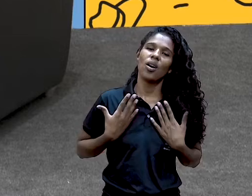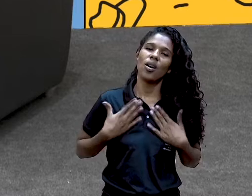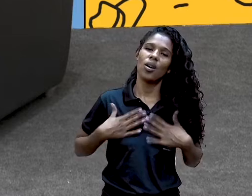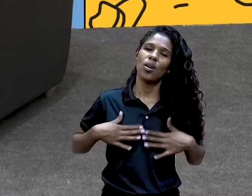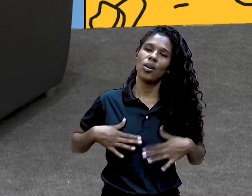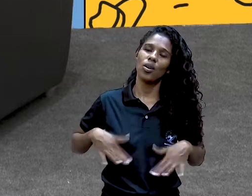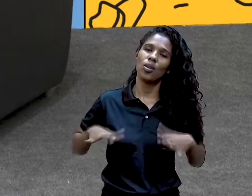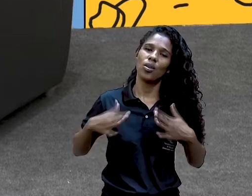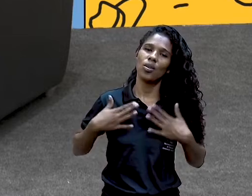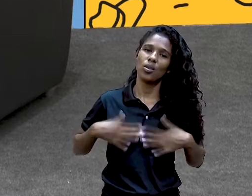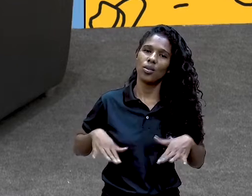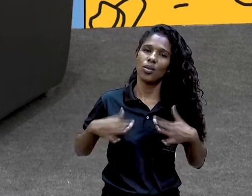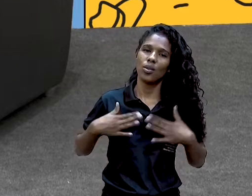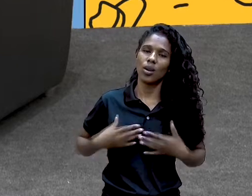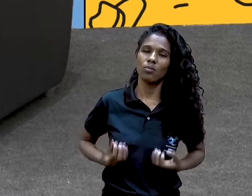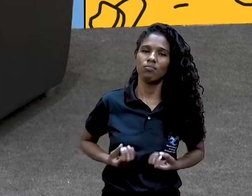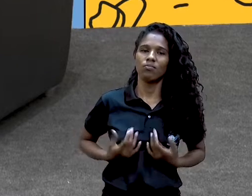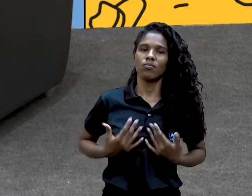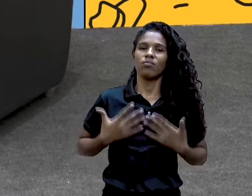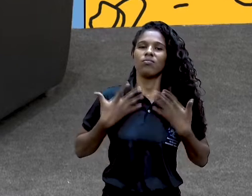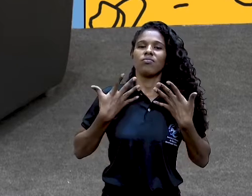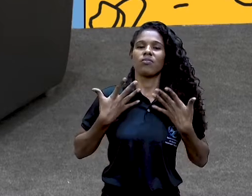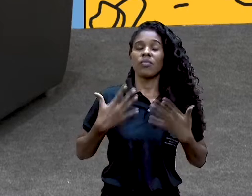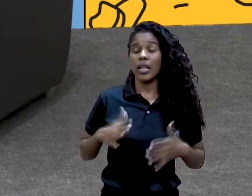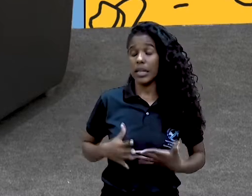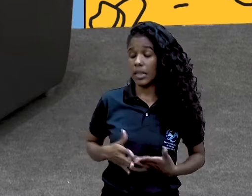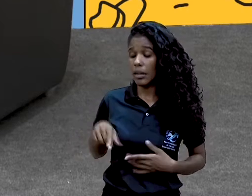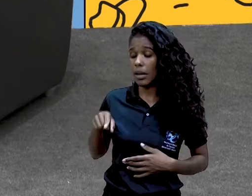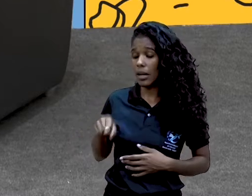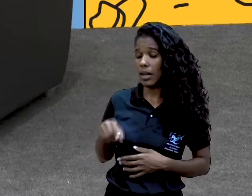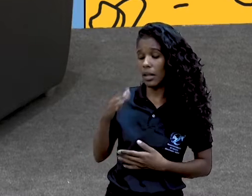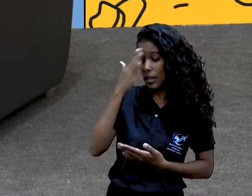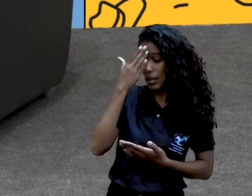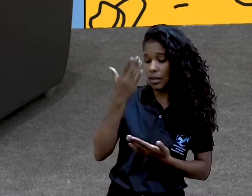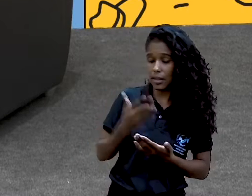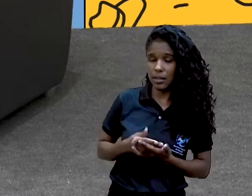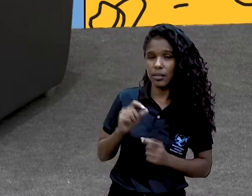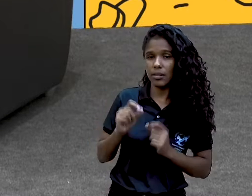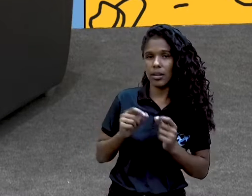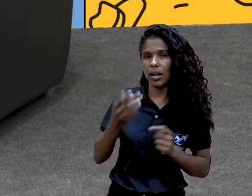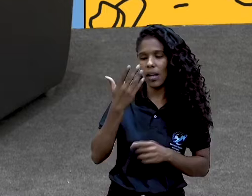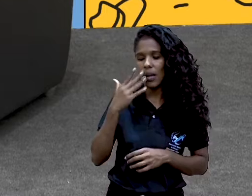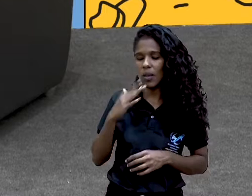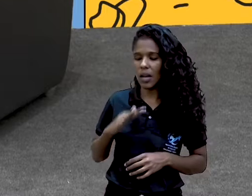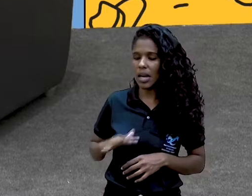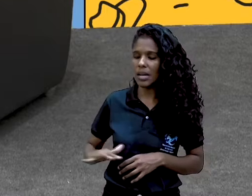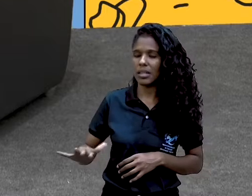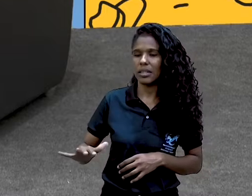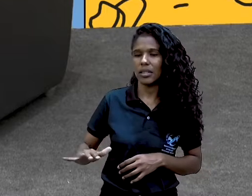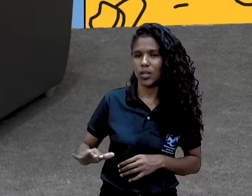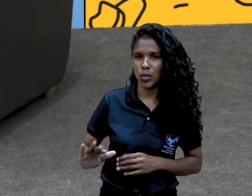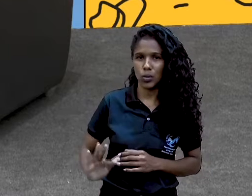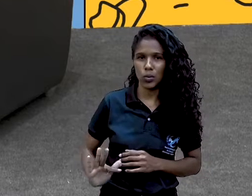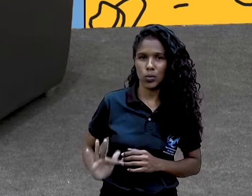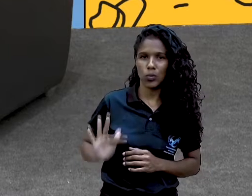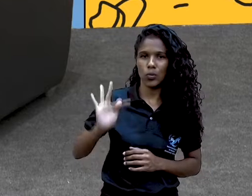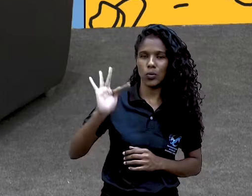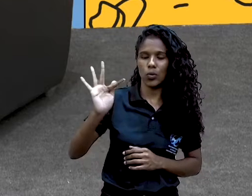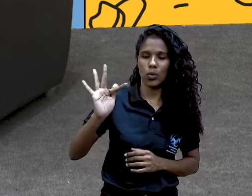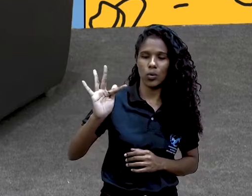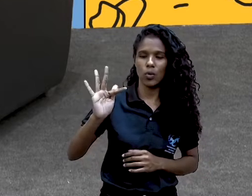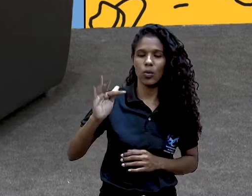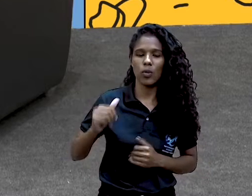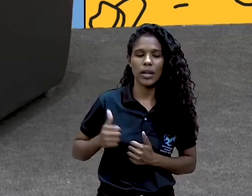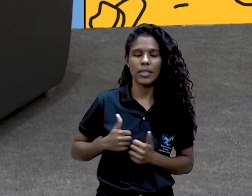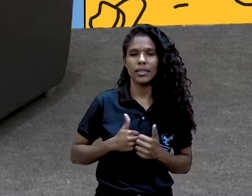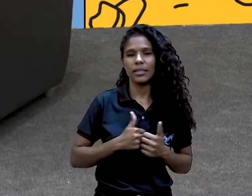essa criança, quando crescer, pode seguir pelos mesmos caminhos. Mas você sabe que isso não é legal. Sabe por quê, Sofia? É porque,